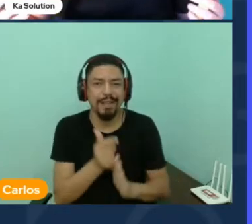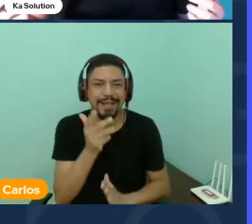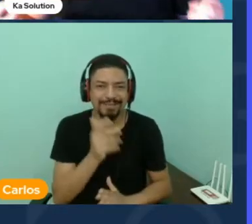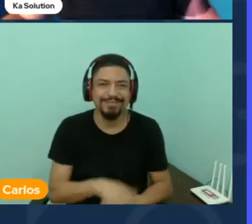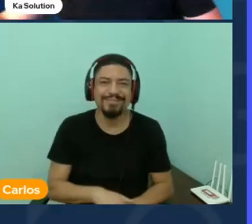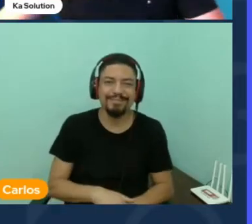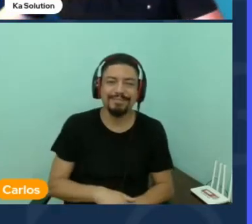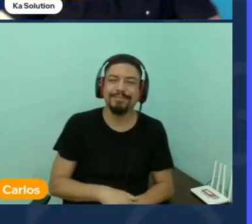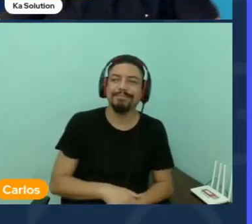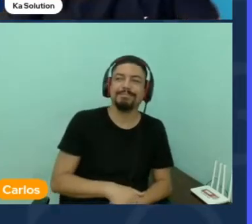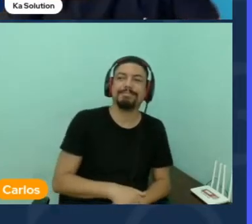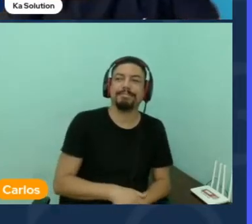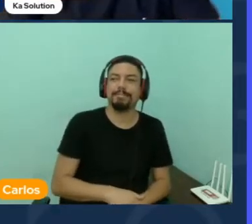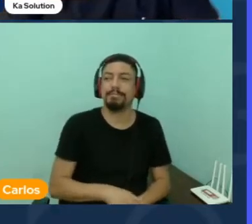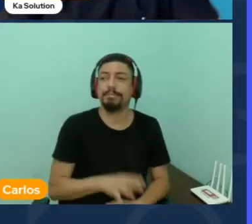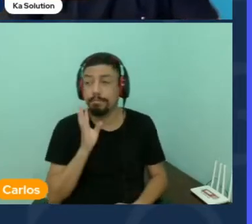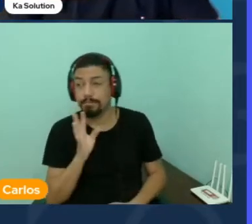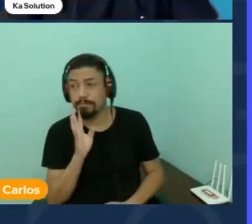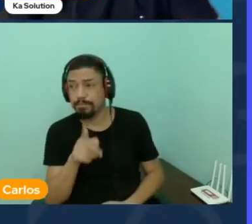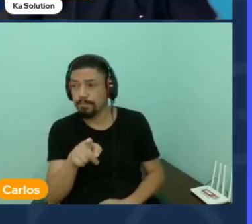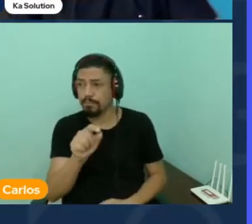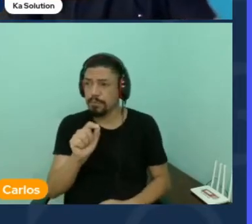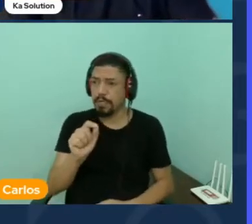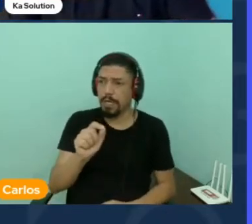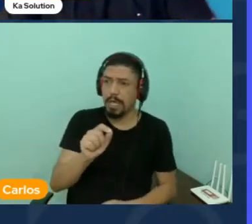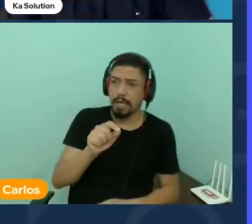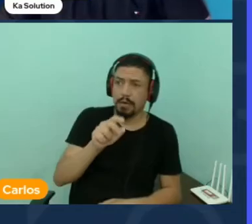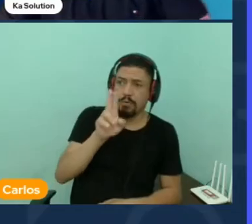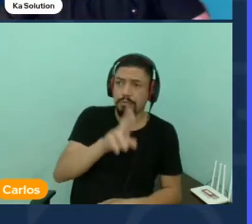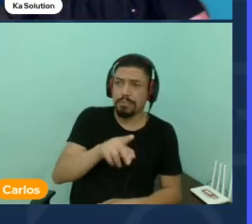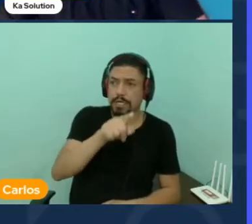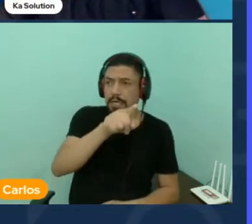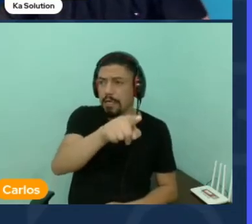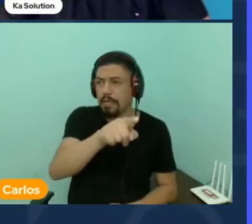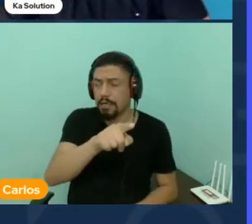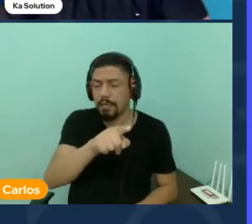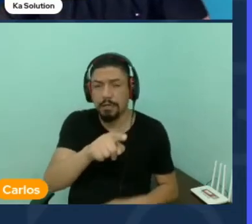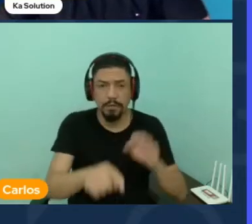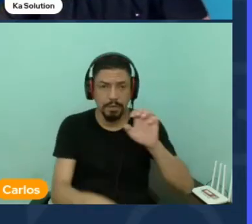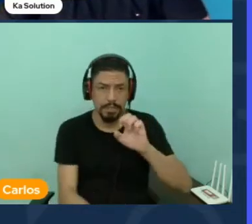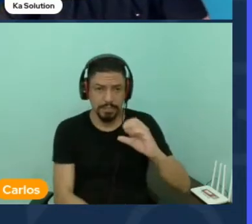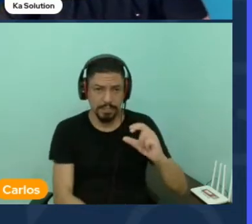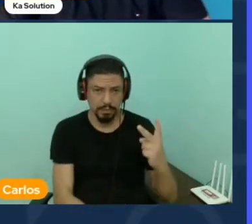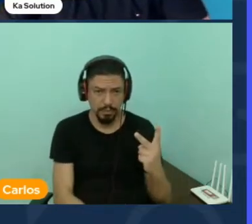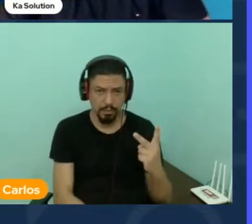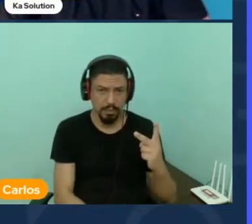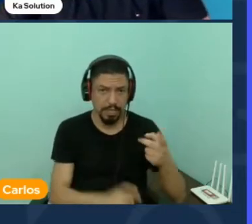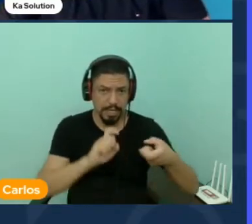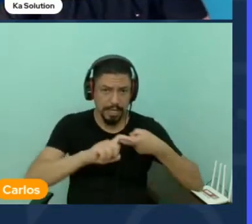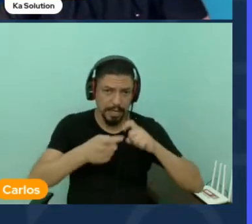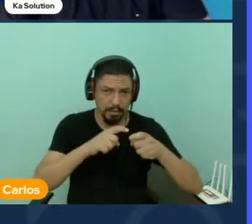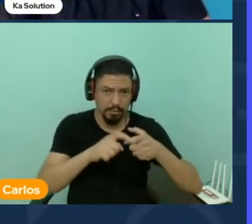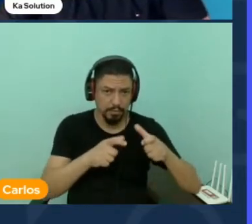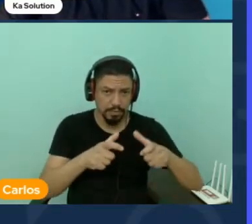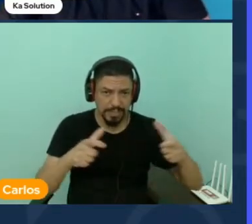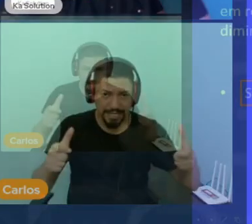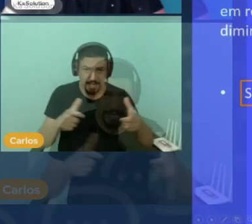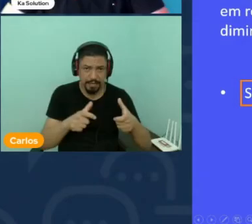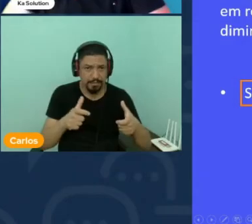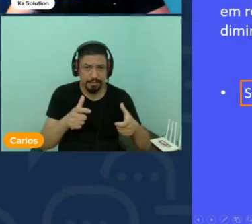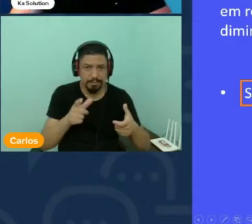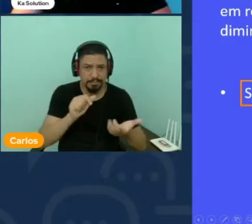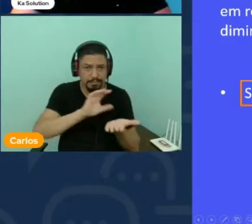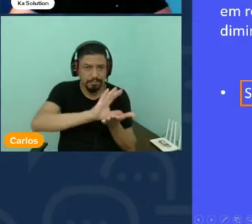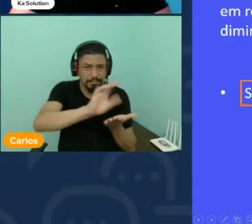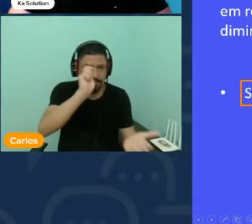demanda. E o bacana é que, para usar, por exemplo, o Amazon EC2 Autoscaling, eu não tenho custo.